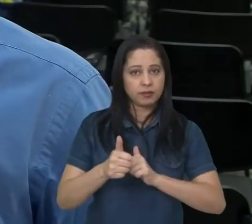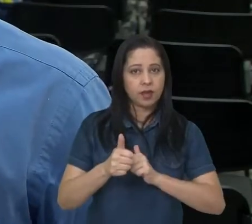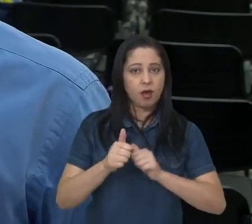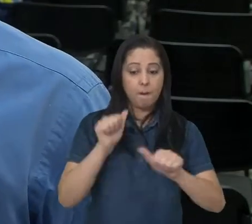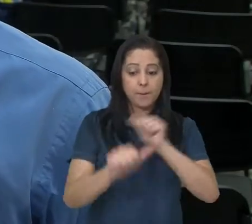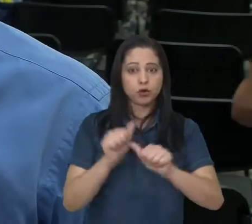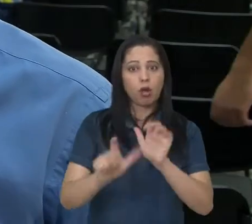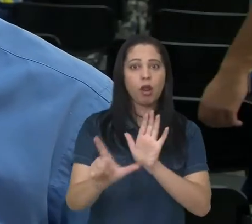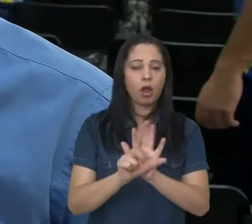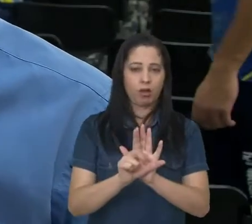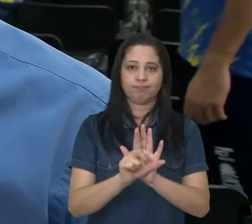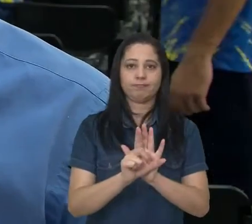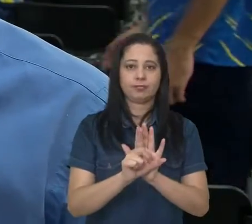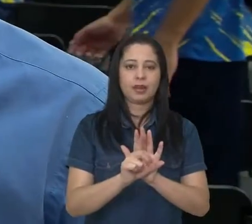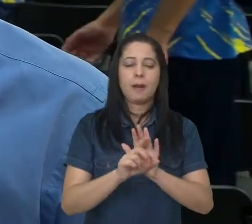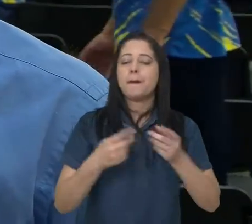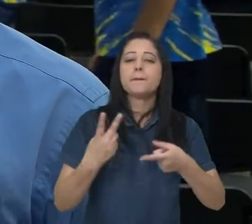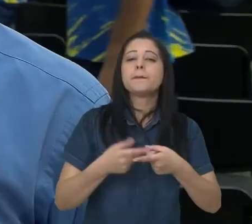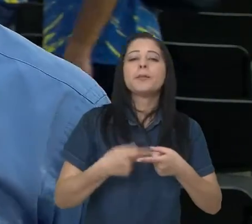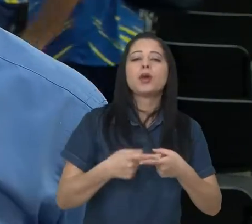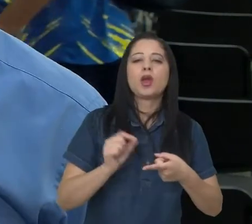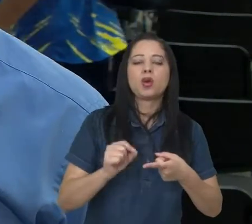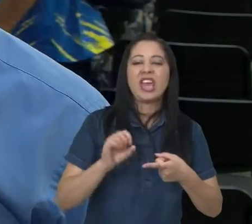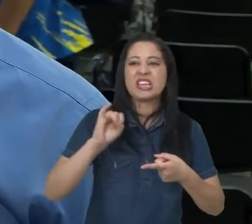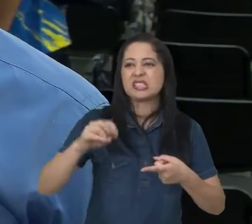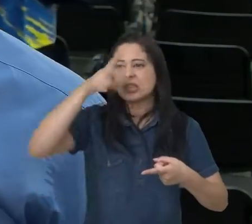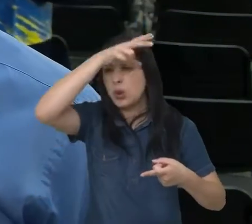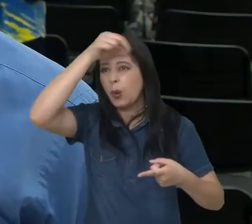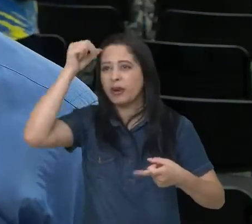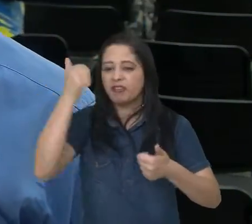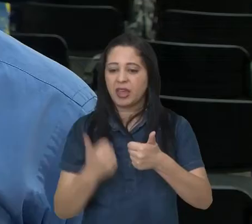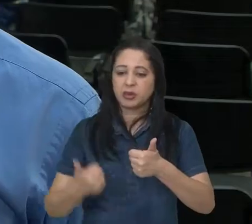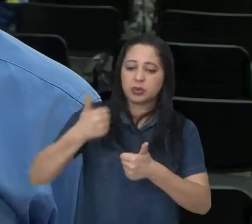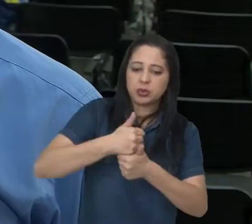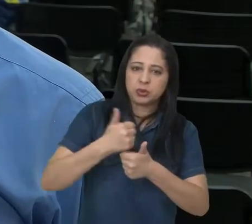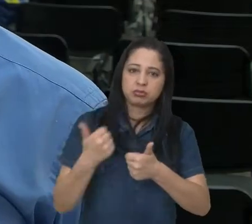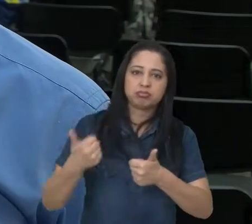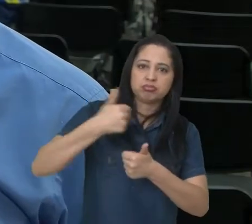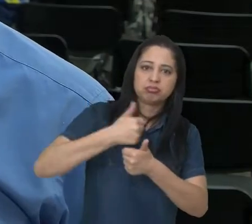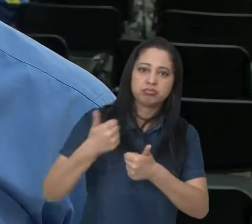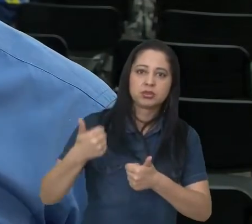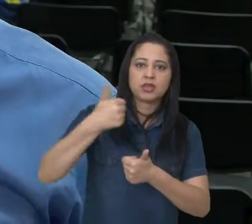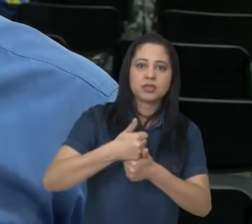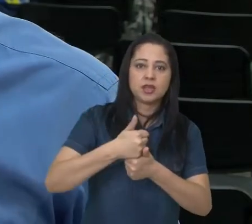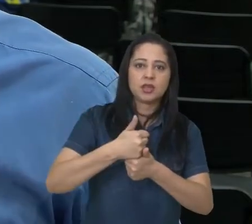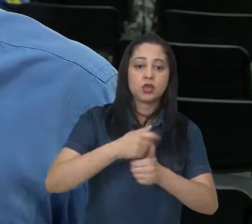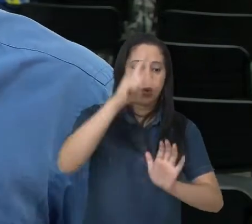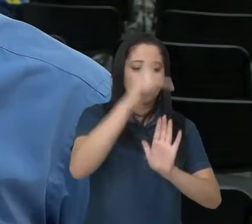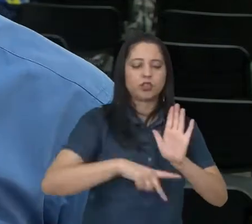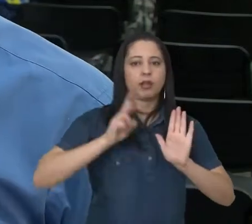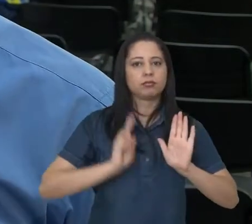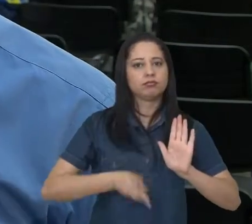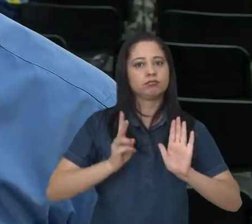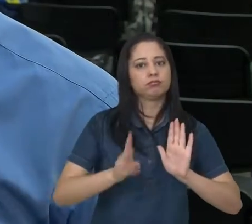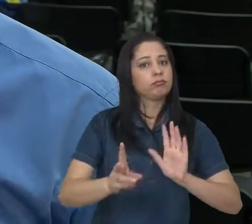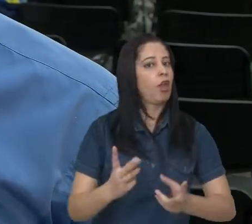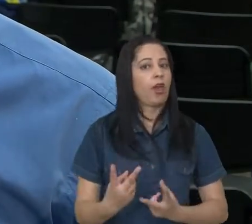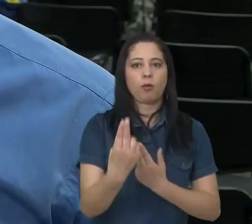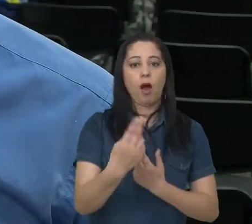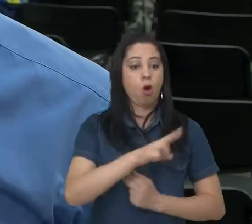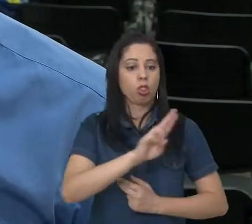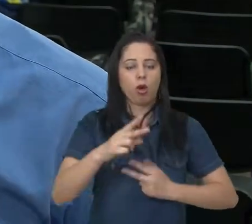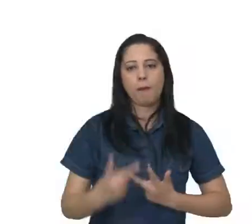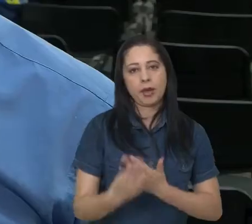trocar de prefeito, que não mude o nome, que continue aí esse projeto que é maravilhoso para a nossa cidade, que ele